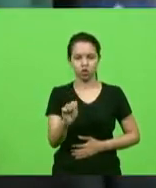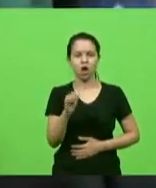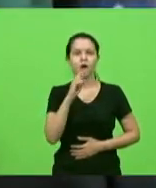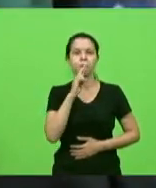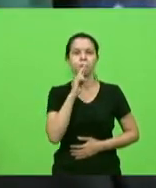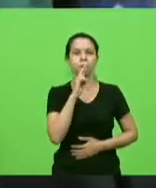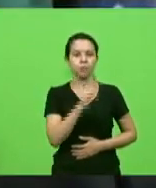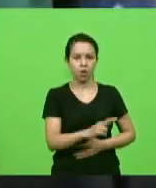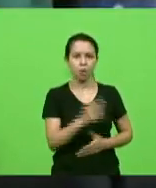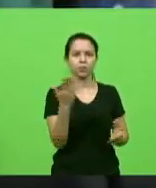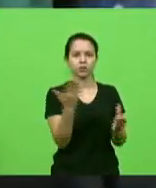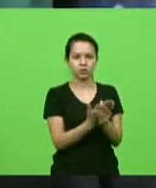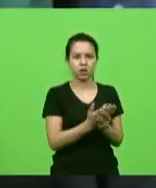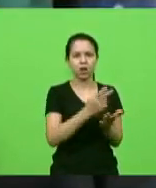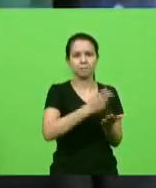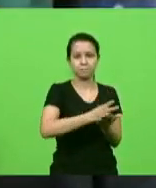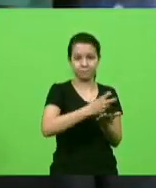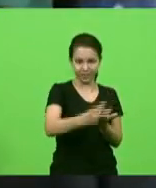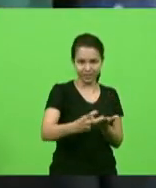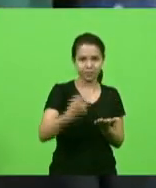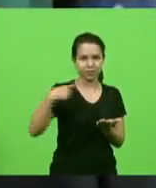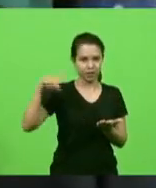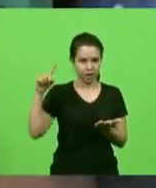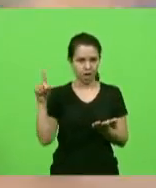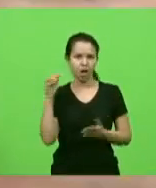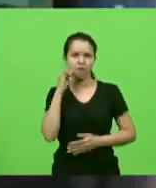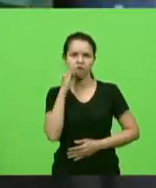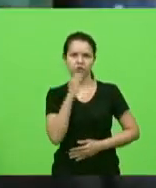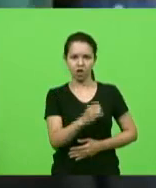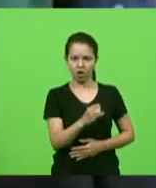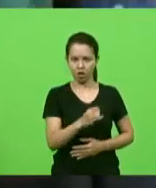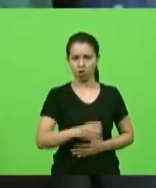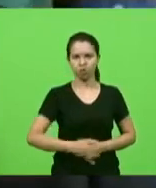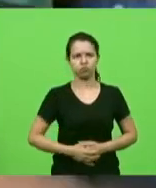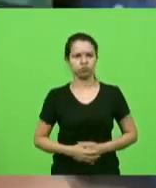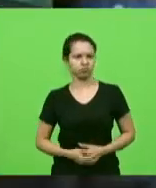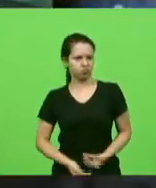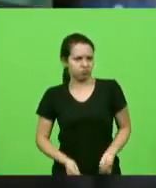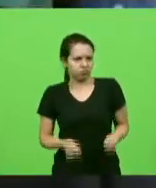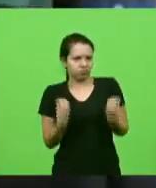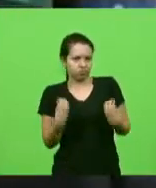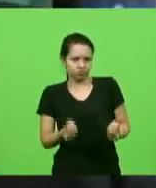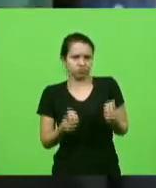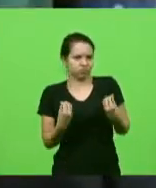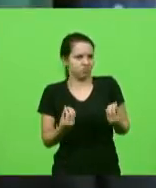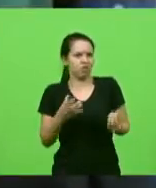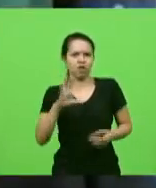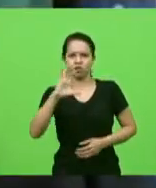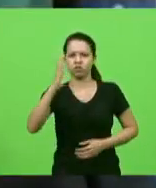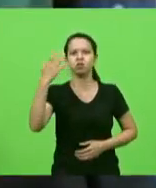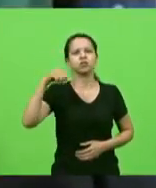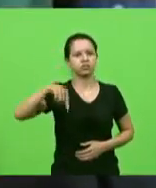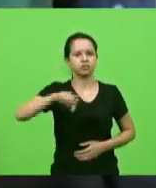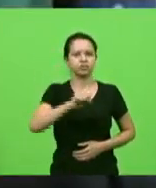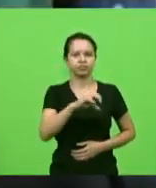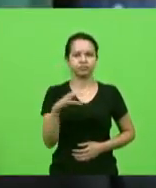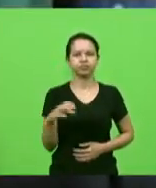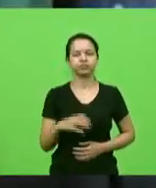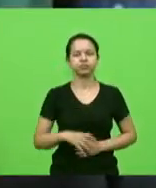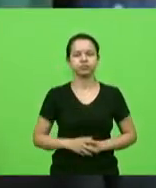sobre os processos de impeachment curso aquela declarou-se surreal o que aconteceu em Santa Catarina